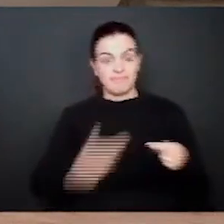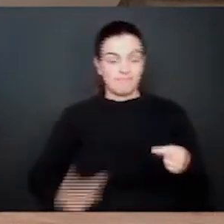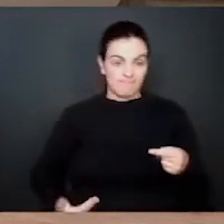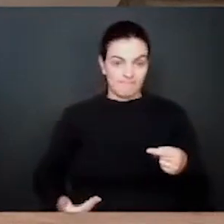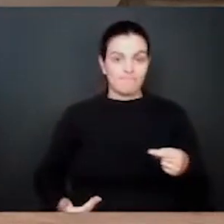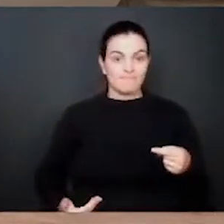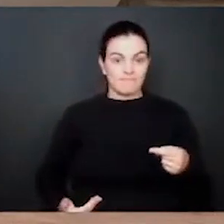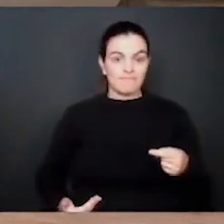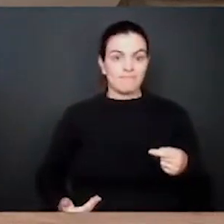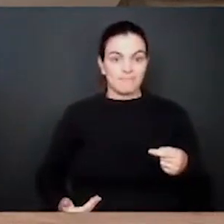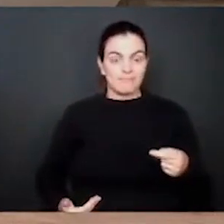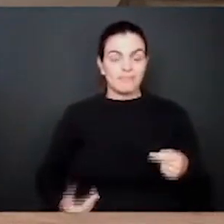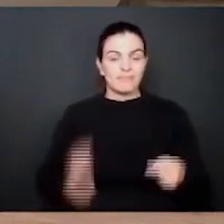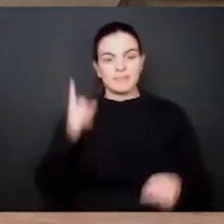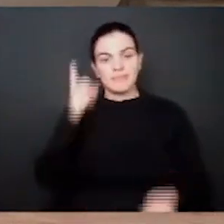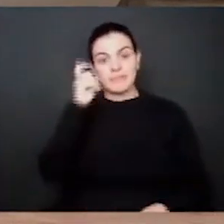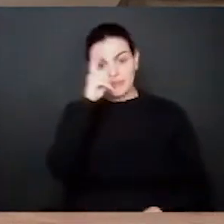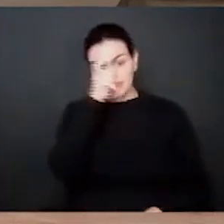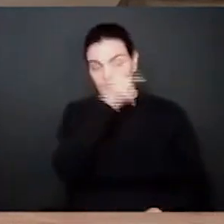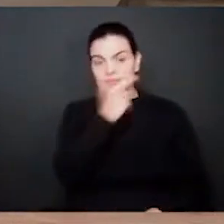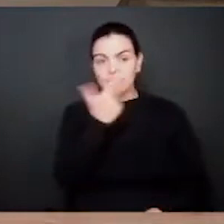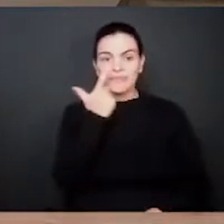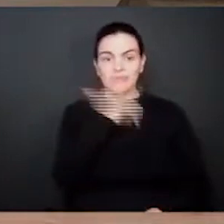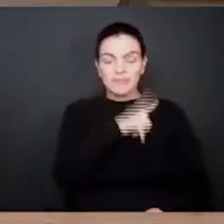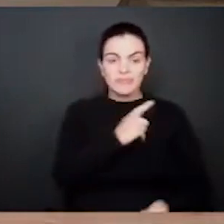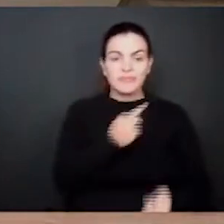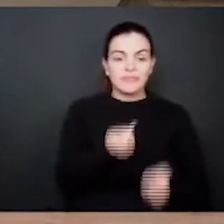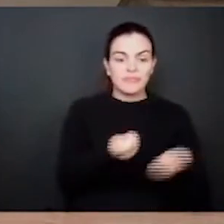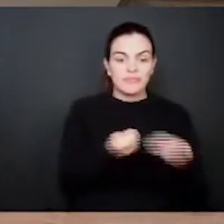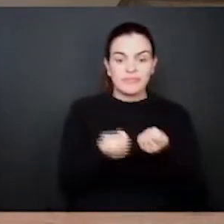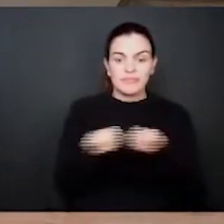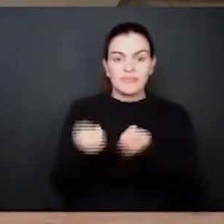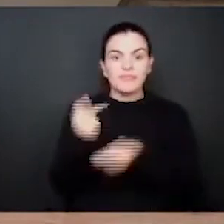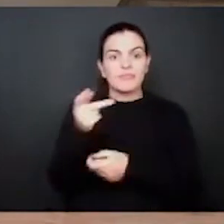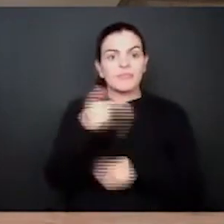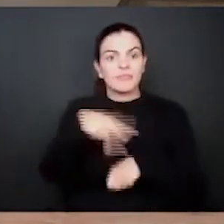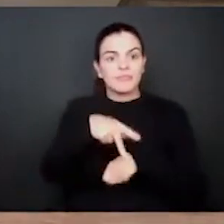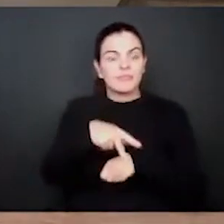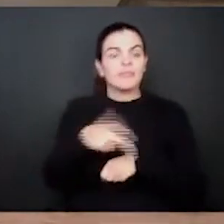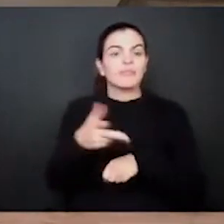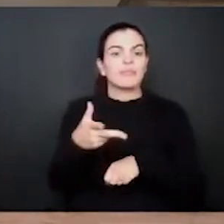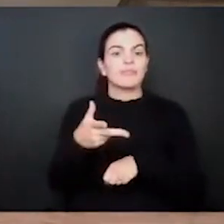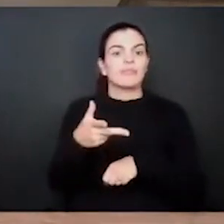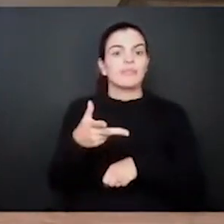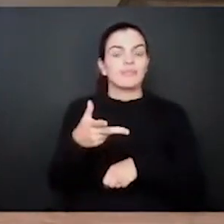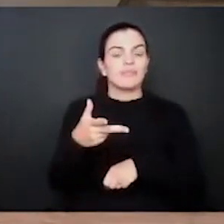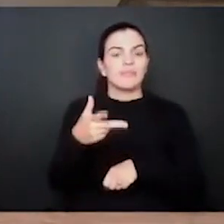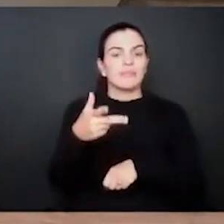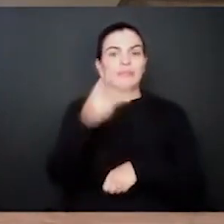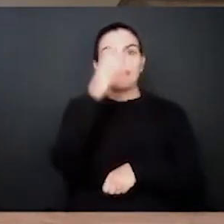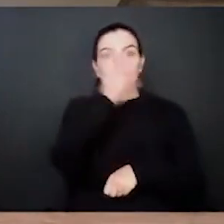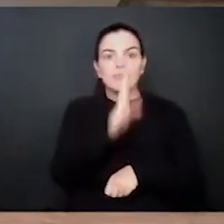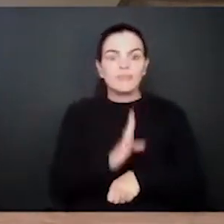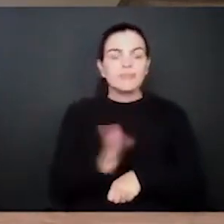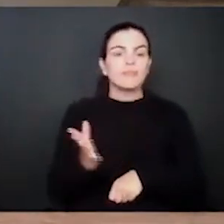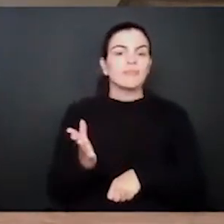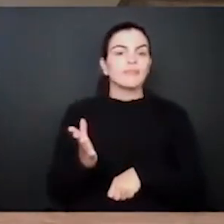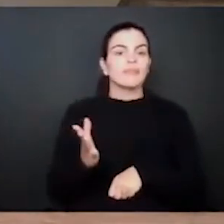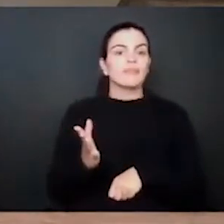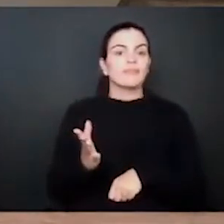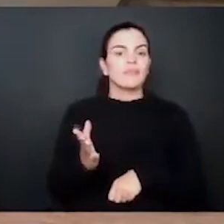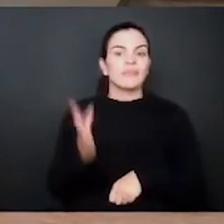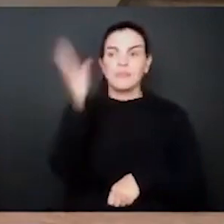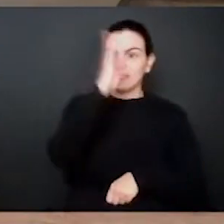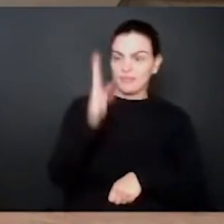difícil gerir um país, gerir uma cidade, é difícil uma organização. O nosso país é rico? É muito